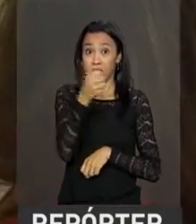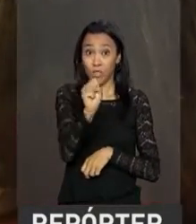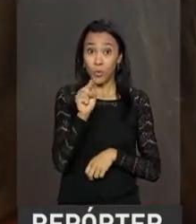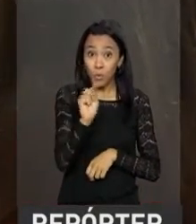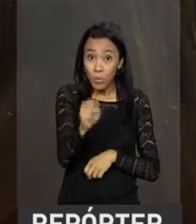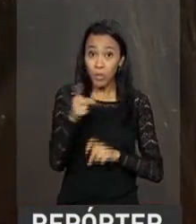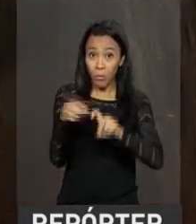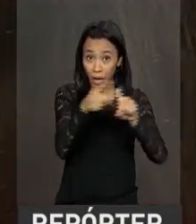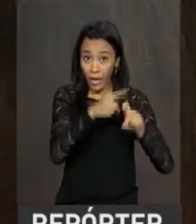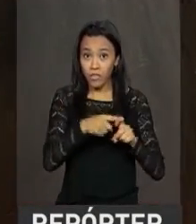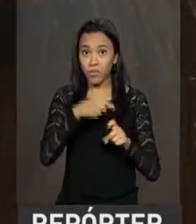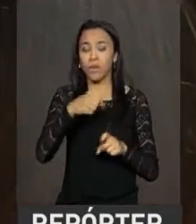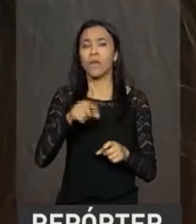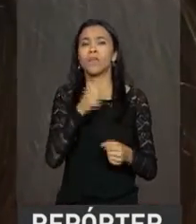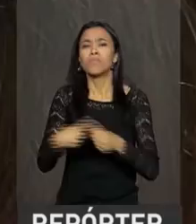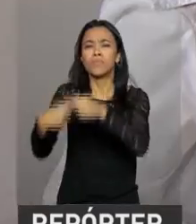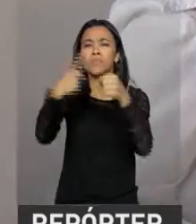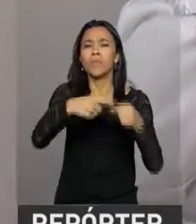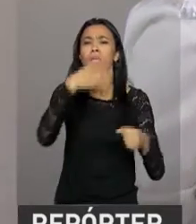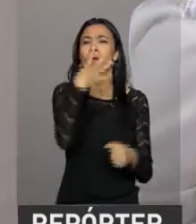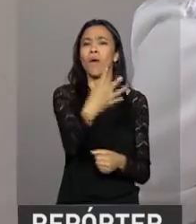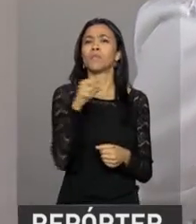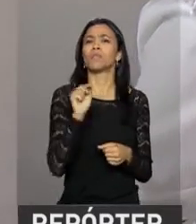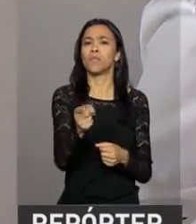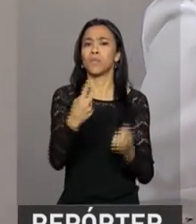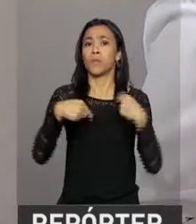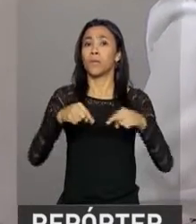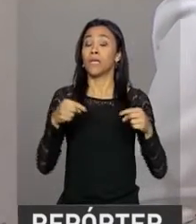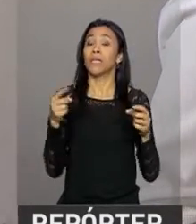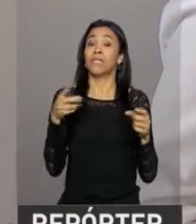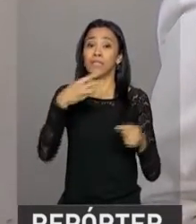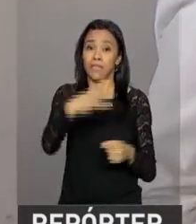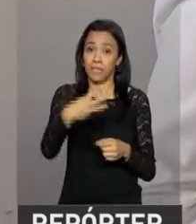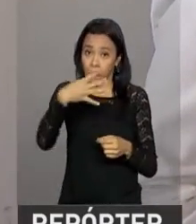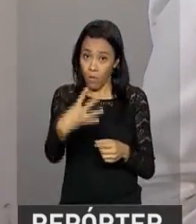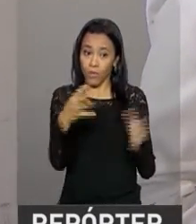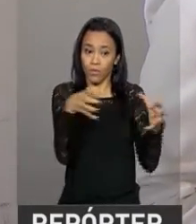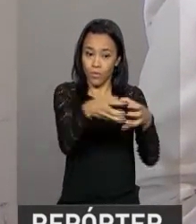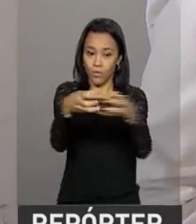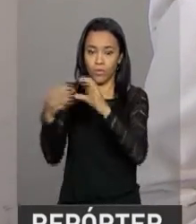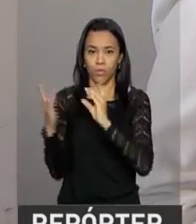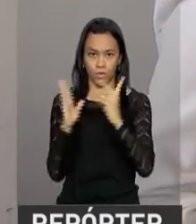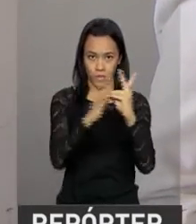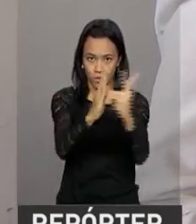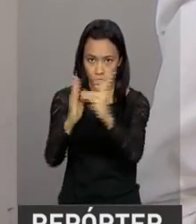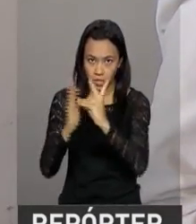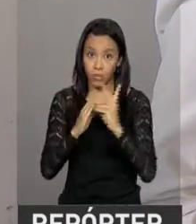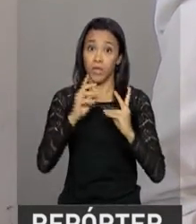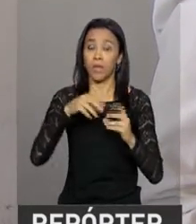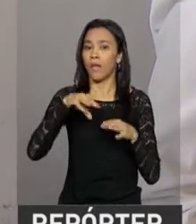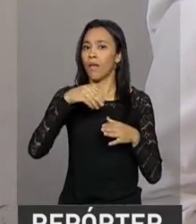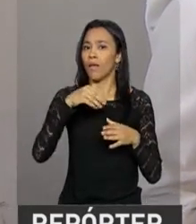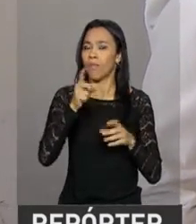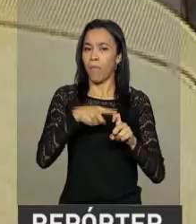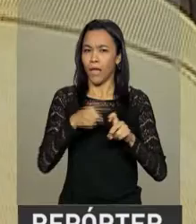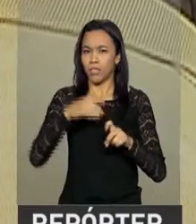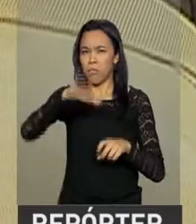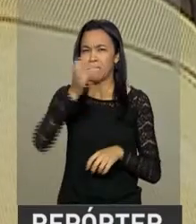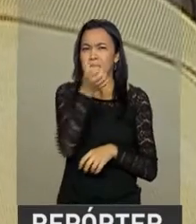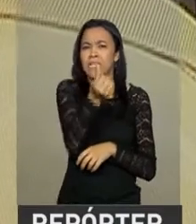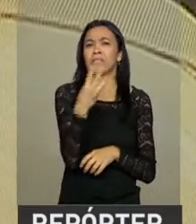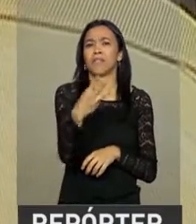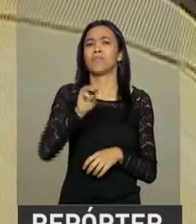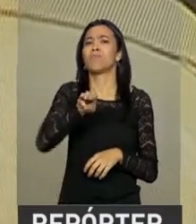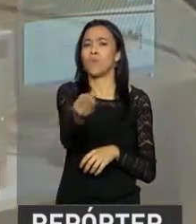4 mil municípios e 34 distritos indígenas mais médicos leva assistência a 63 milhões